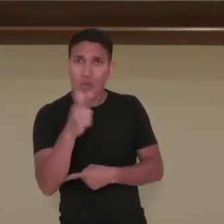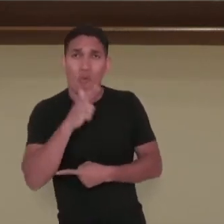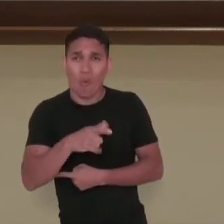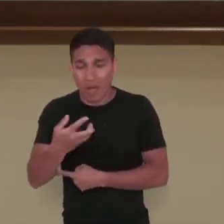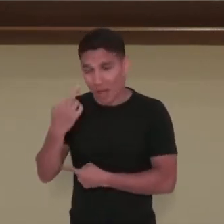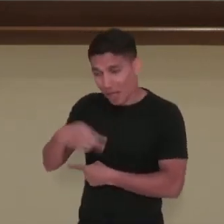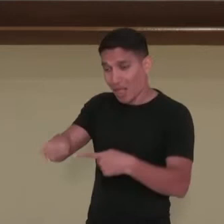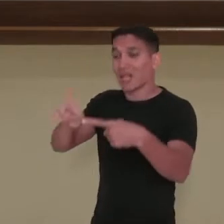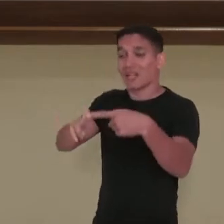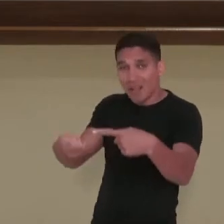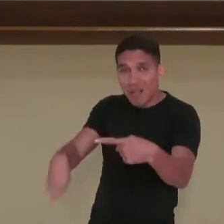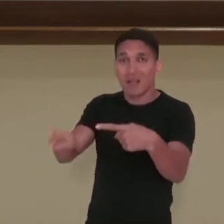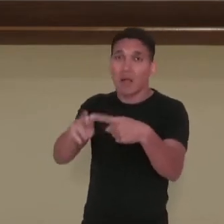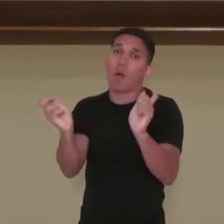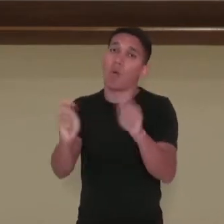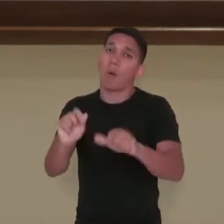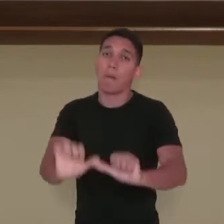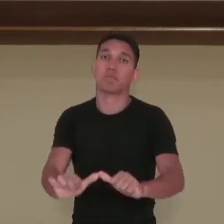até